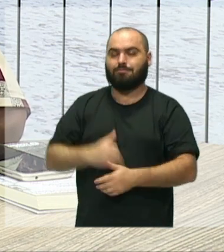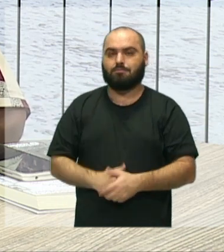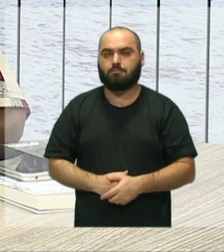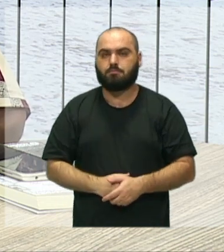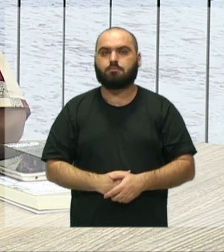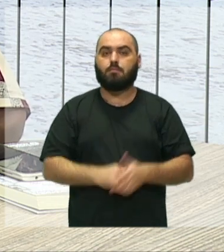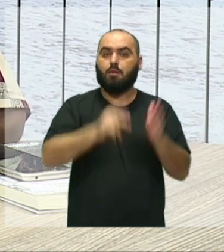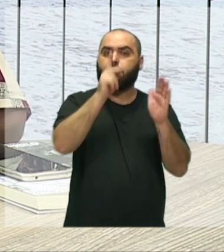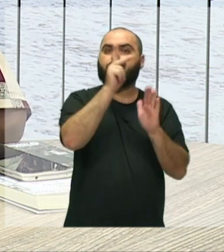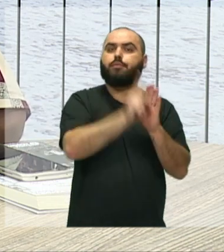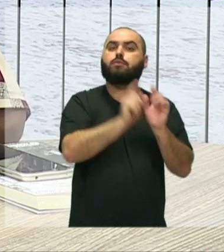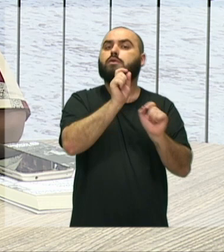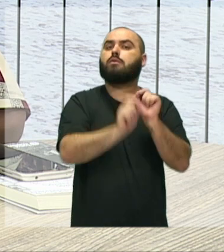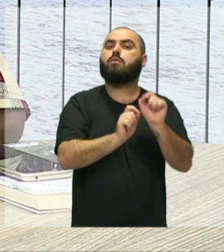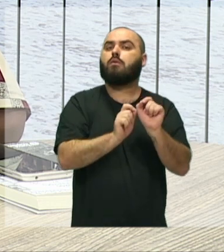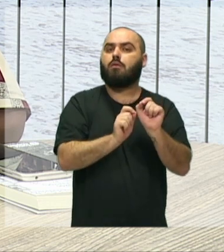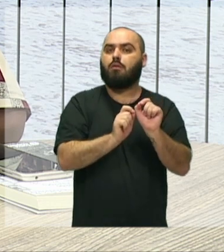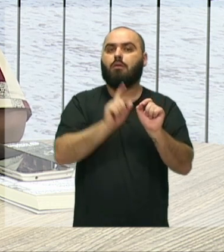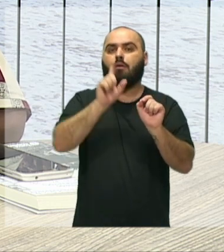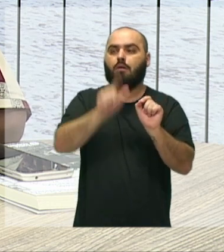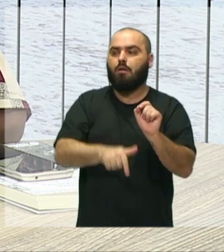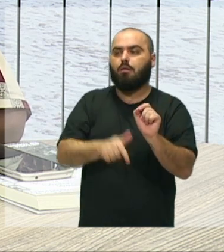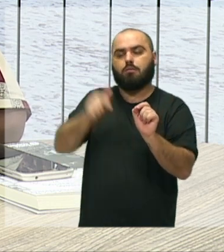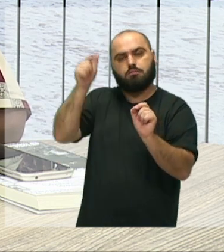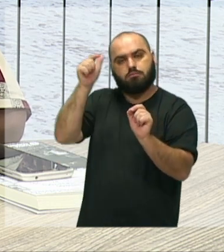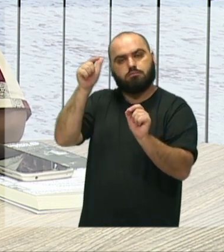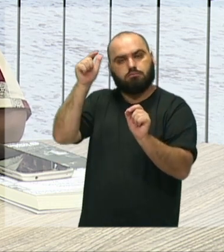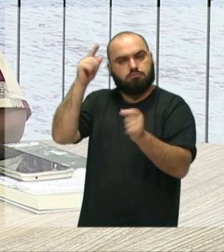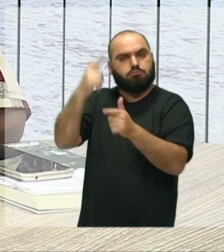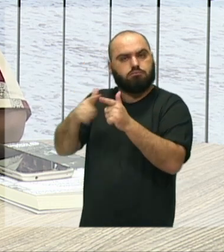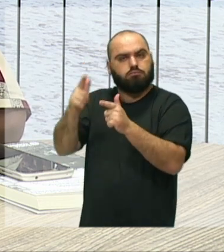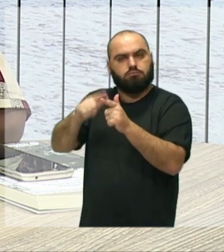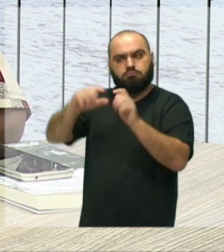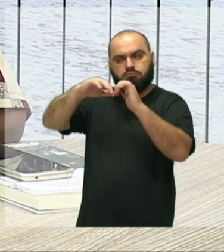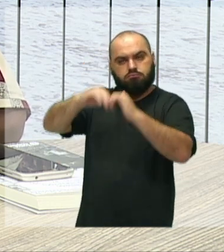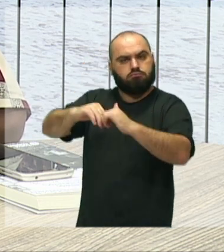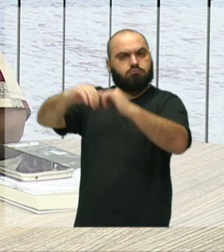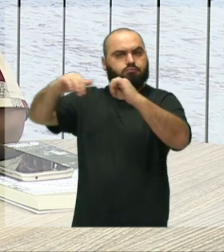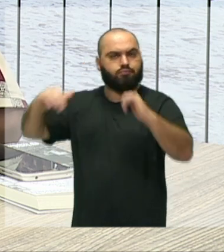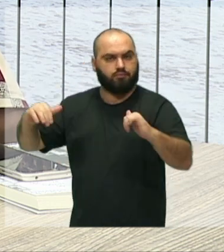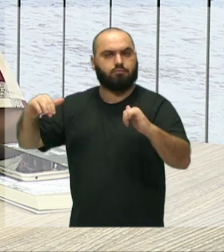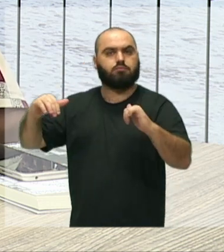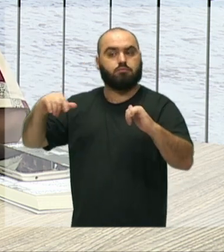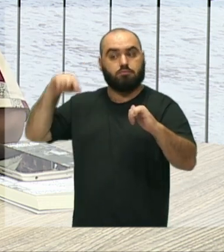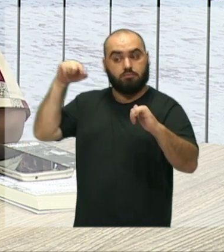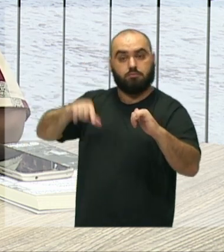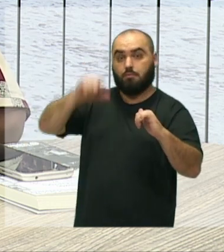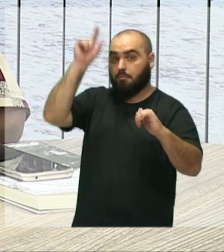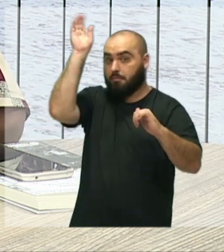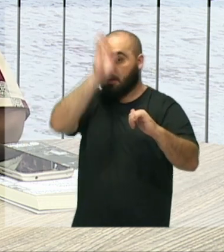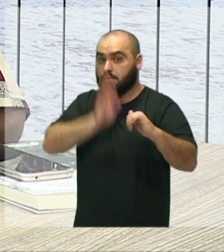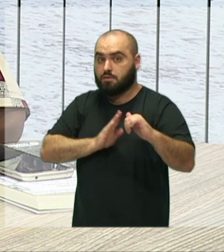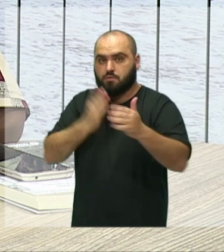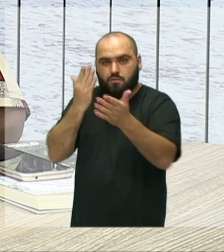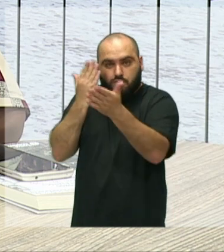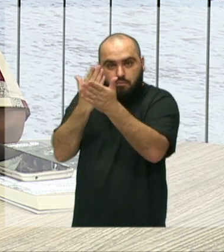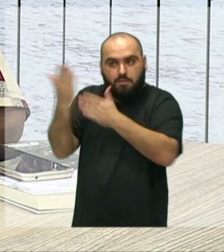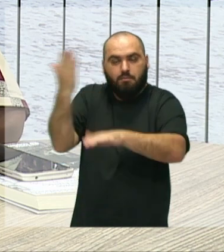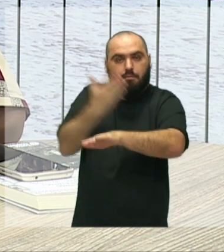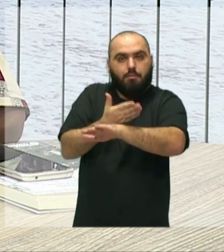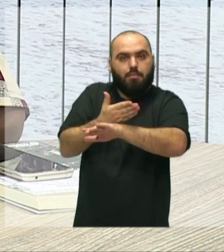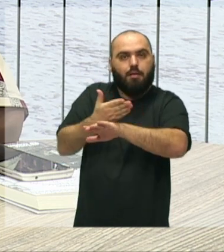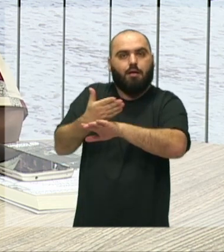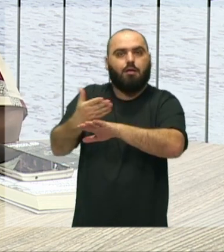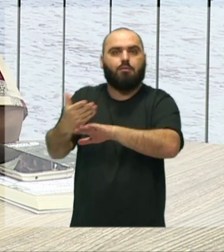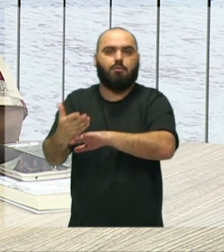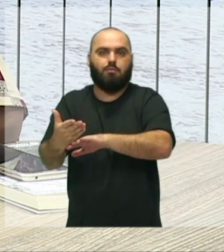o projeto era provocar a miscigenação interétnica para o Brasil ir embranquecendo